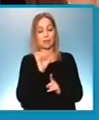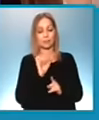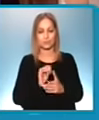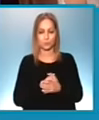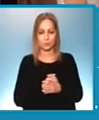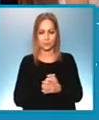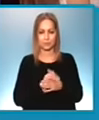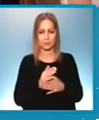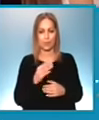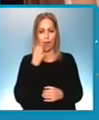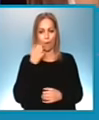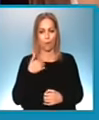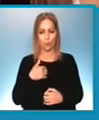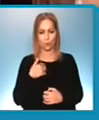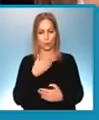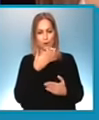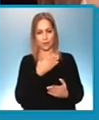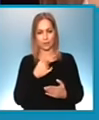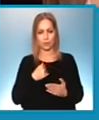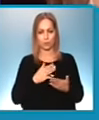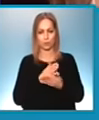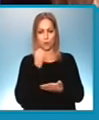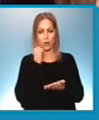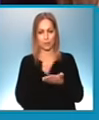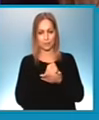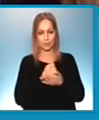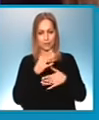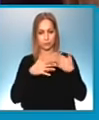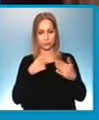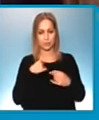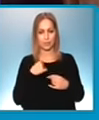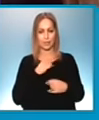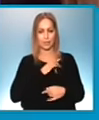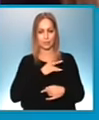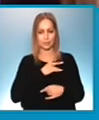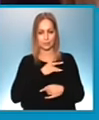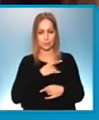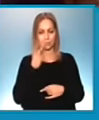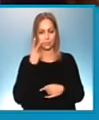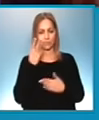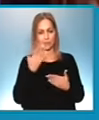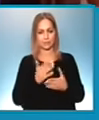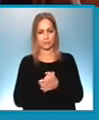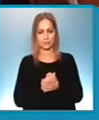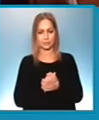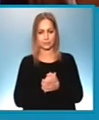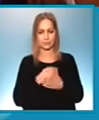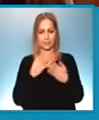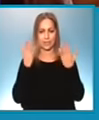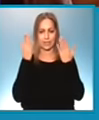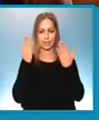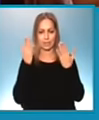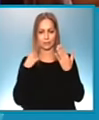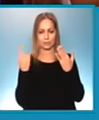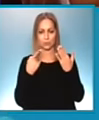sam što danas sjediš tu gdje jesi, samo nastavi da nižeš uspjehe, voliš, pjevaš i živiš fado. Hvala ti što nismo